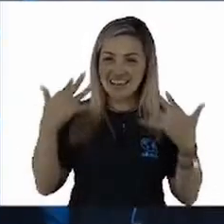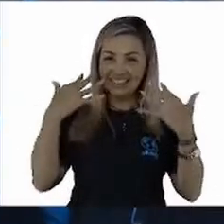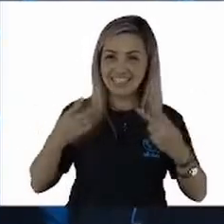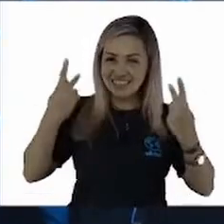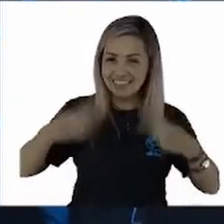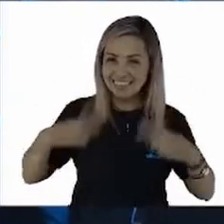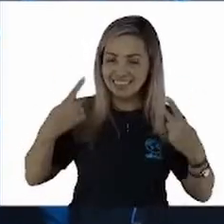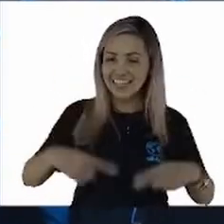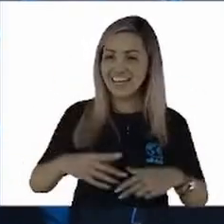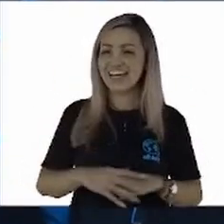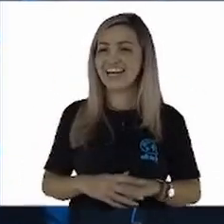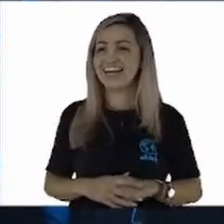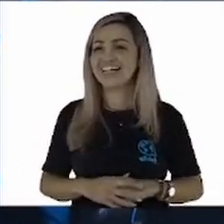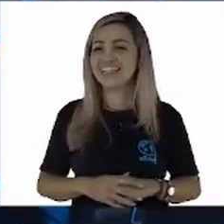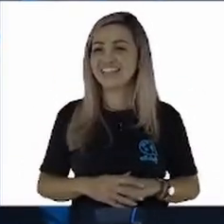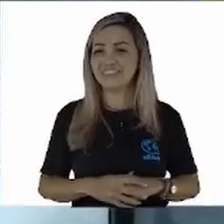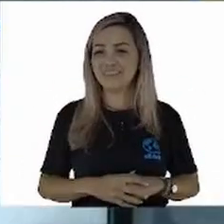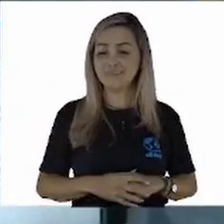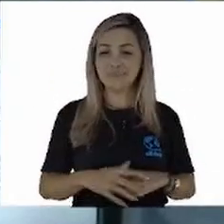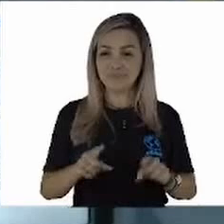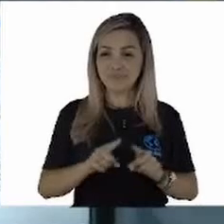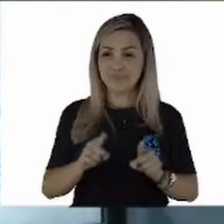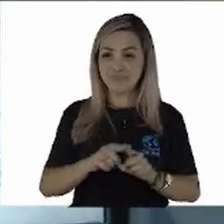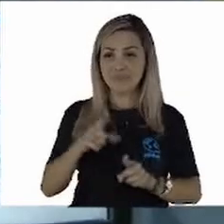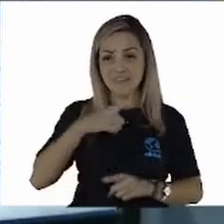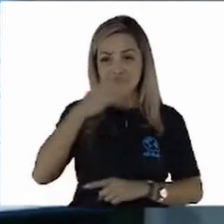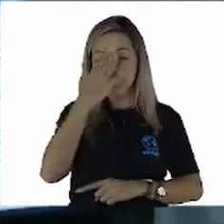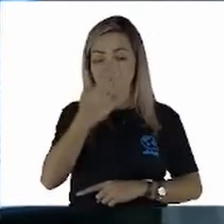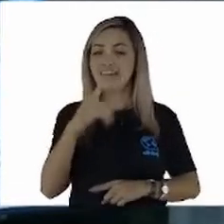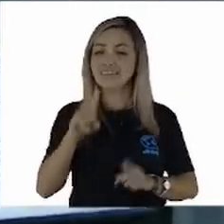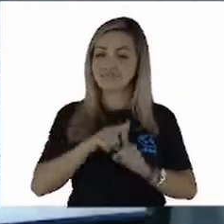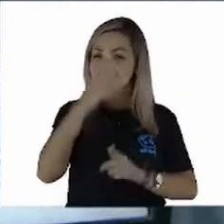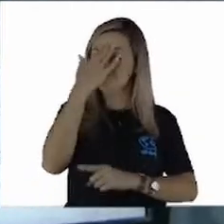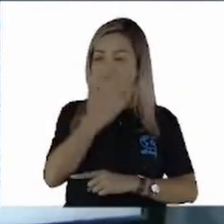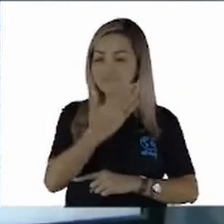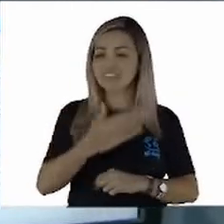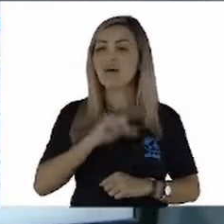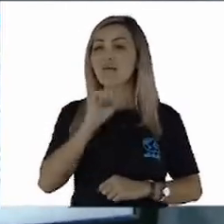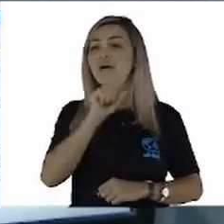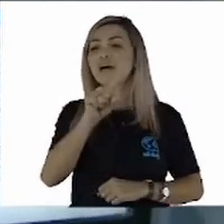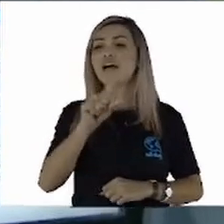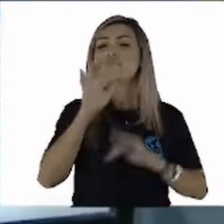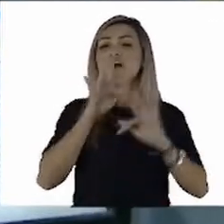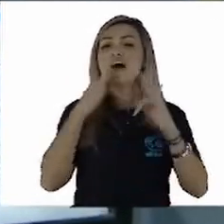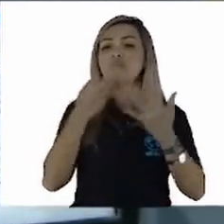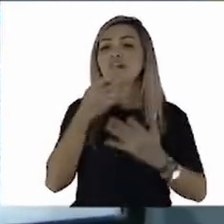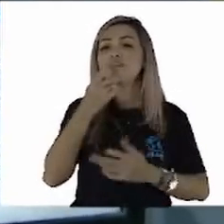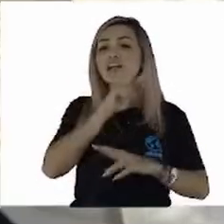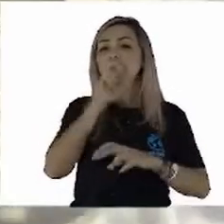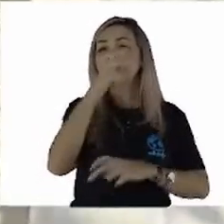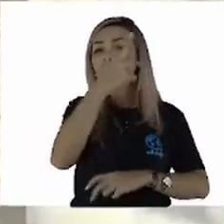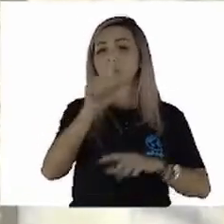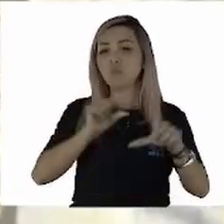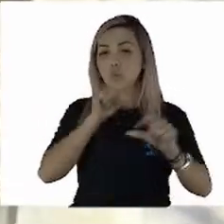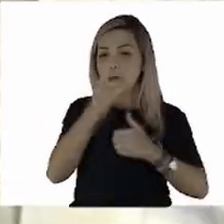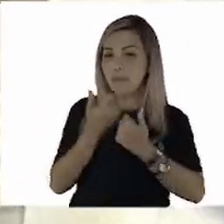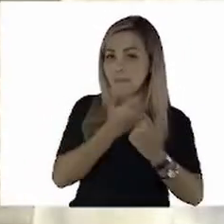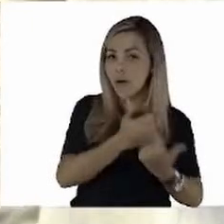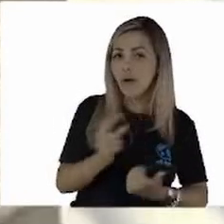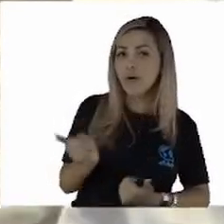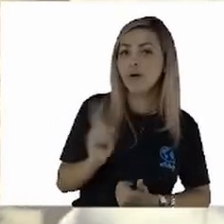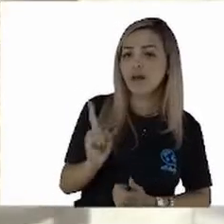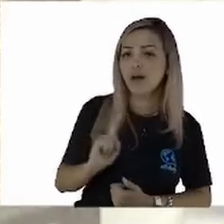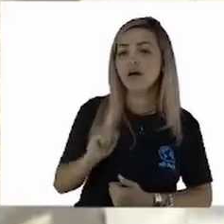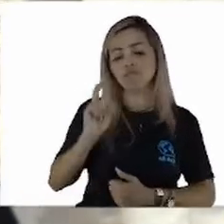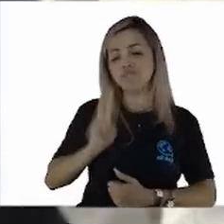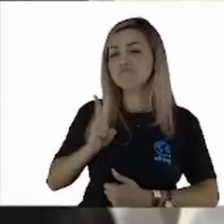Irmão, obrigado. Ó. Eu agradeço. Obrigado. O que a tua família fala da sua escolha? Eles apoiam ou não? Seus